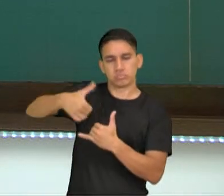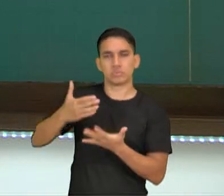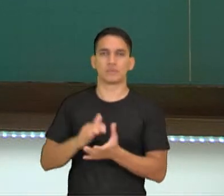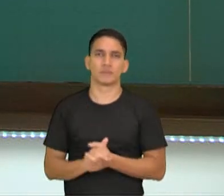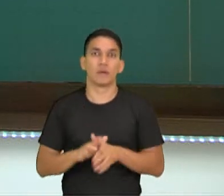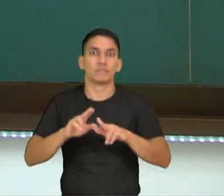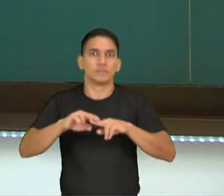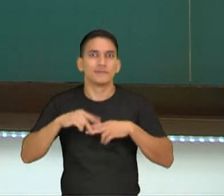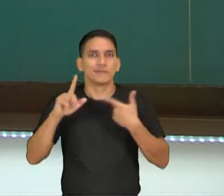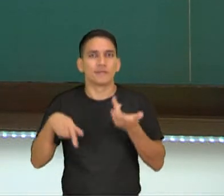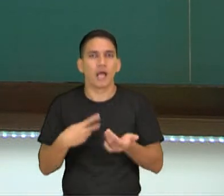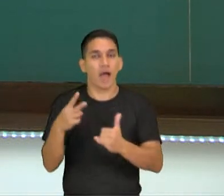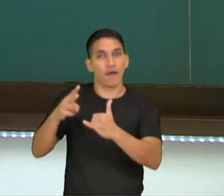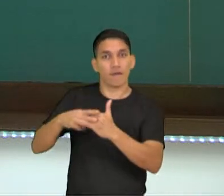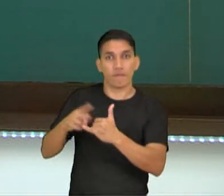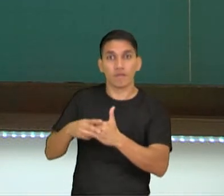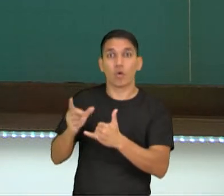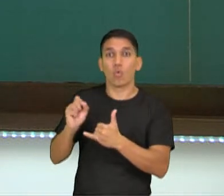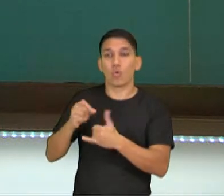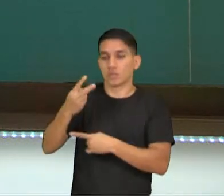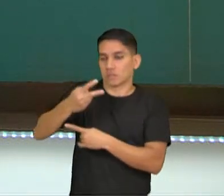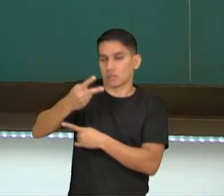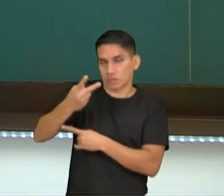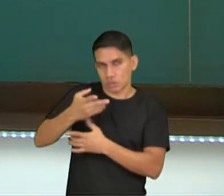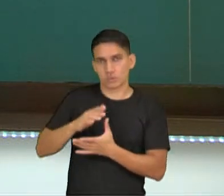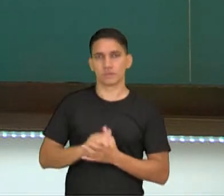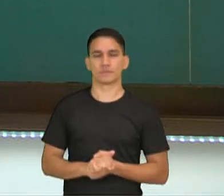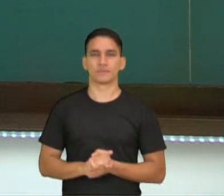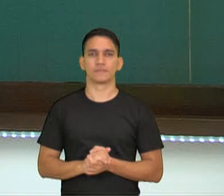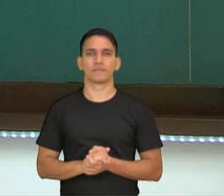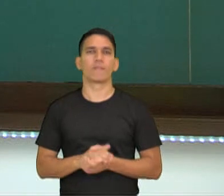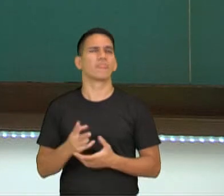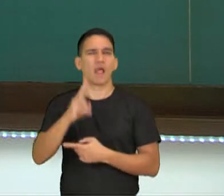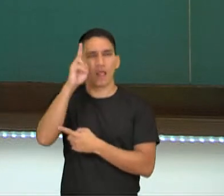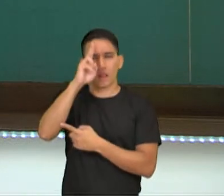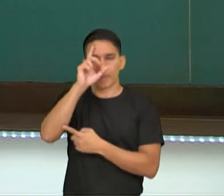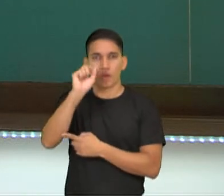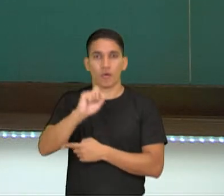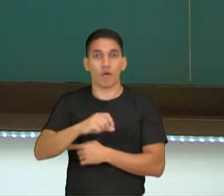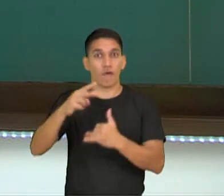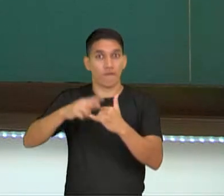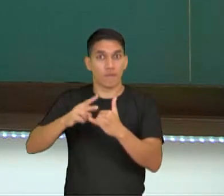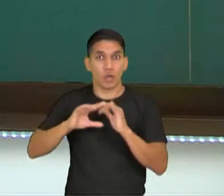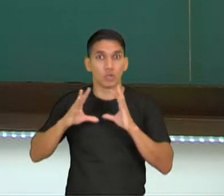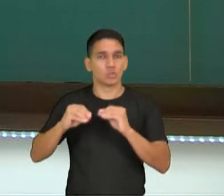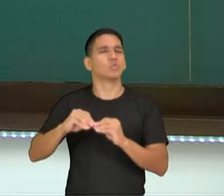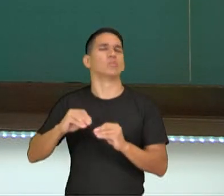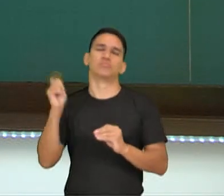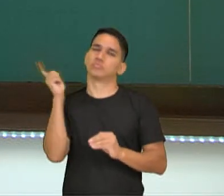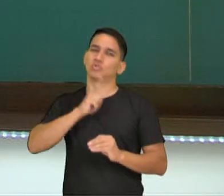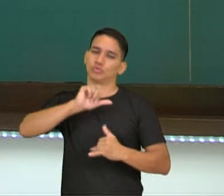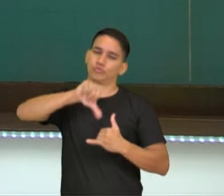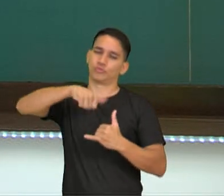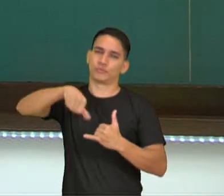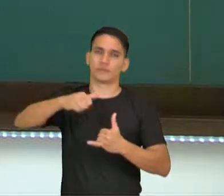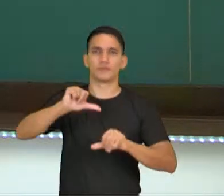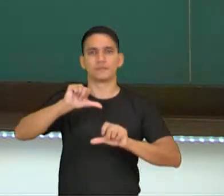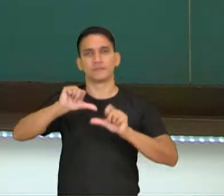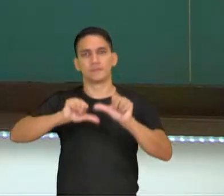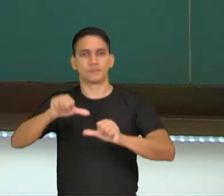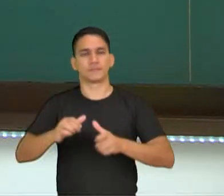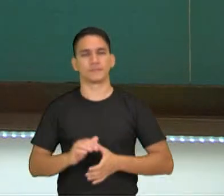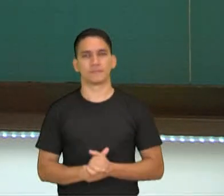enquadrado, considerado como um verbo da segunda conjugação, né? Então, lembrando que os verbos é tudo que a gente pode conjugar. E,